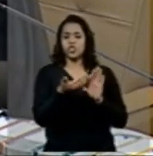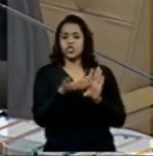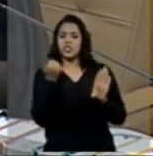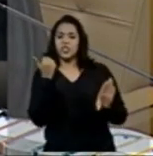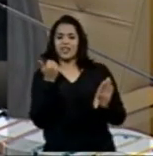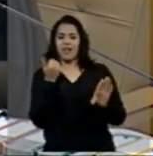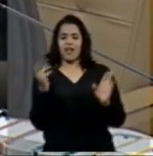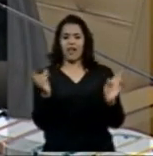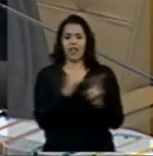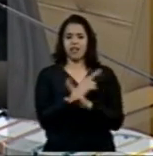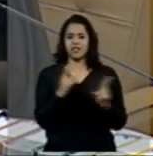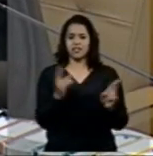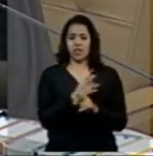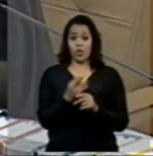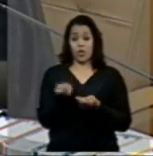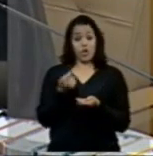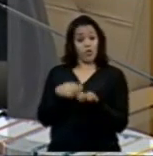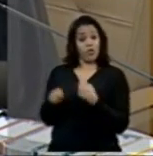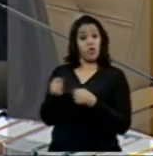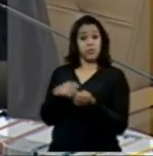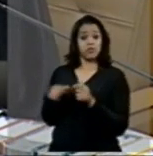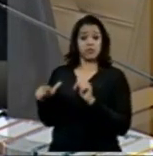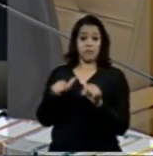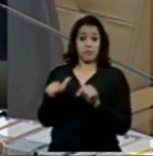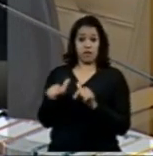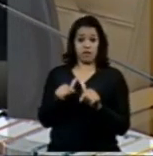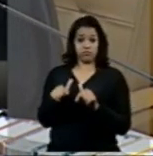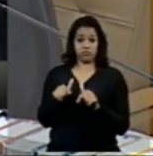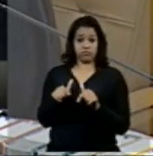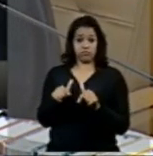a relação econômica de trabalho da relação